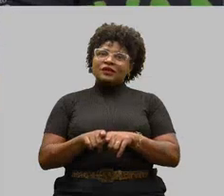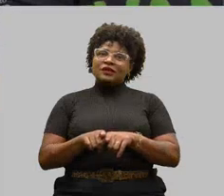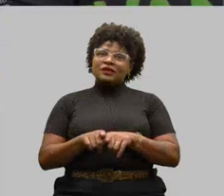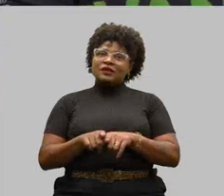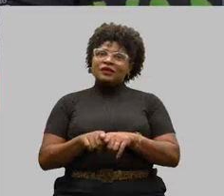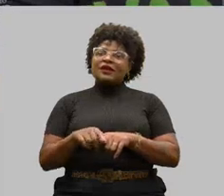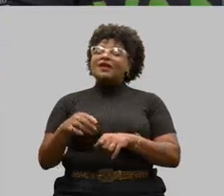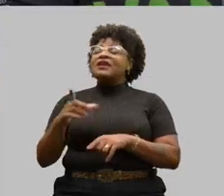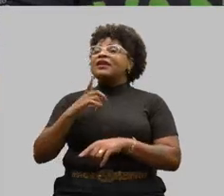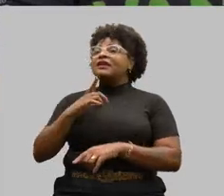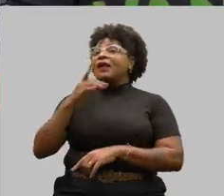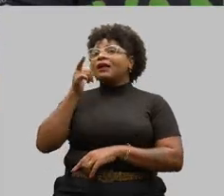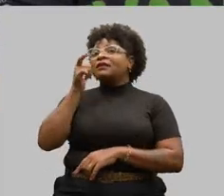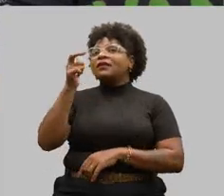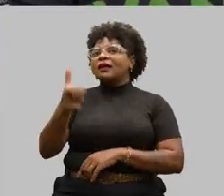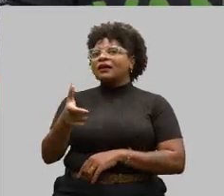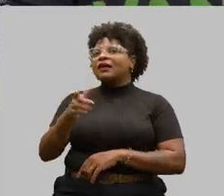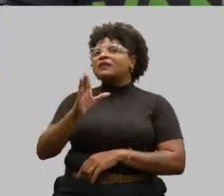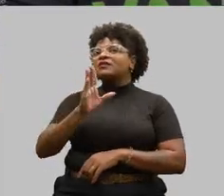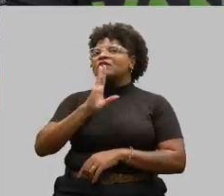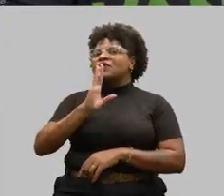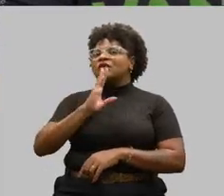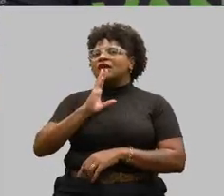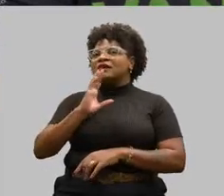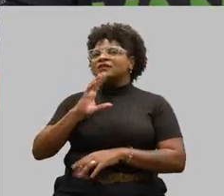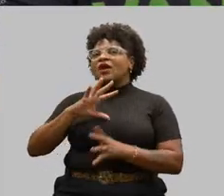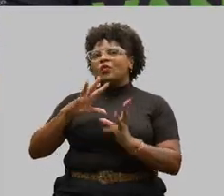mundo Dalva que o meu sonho